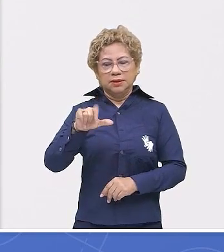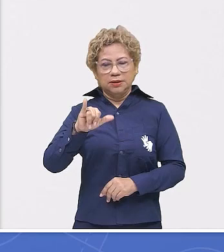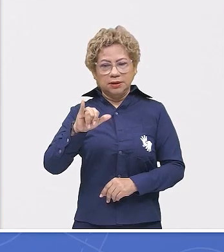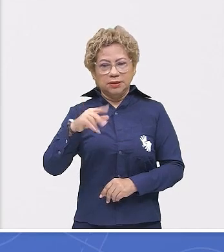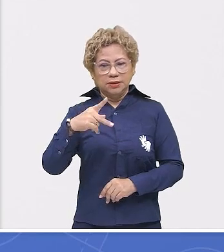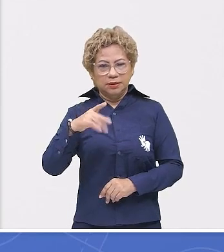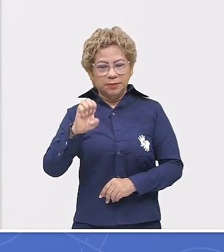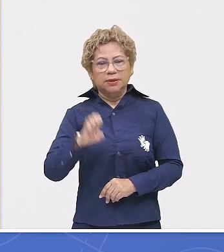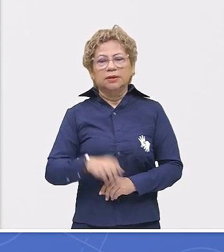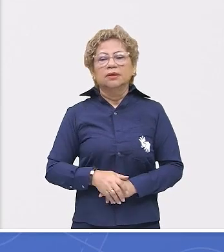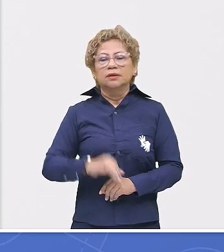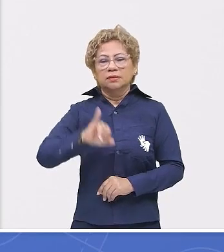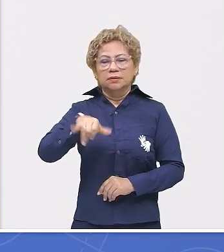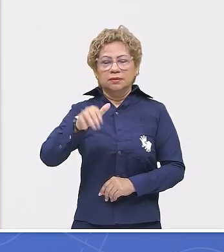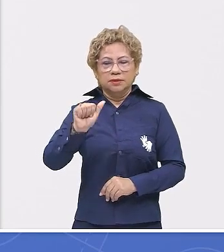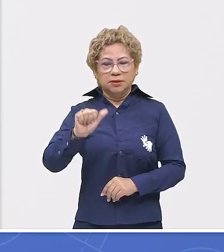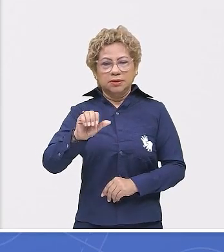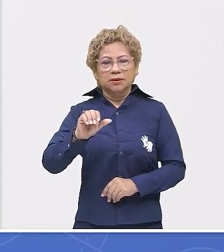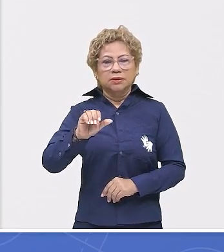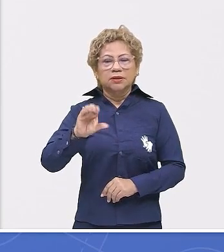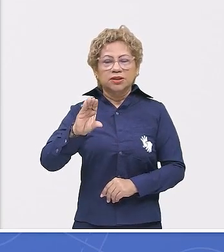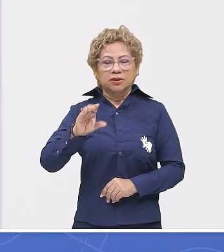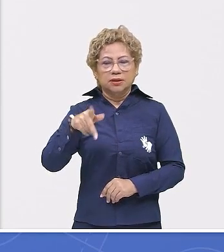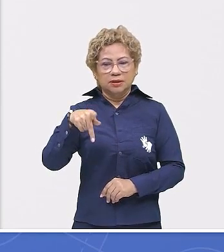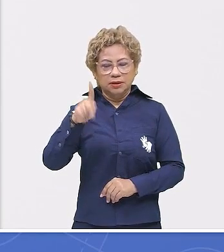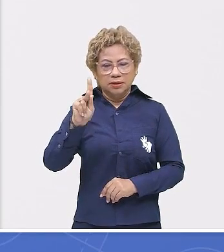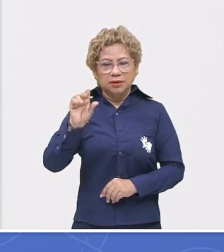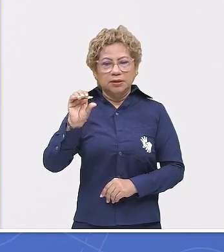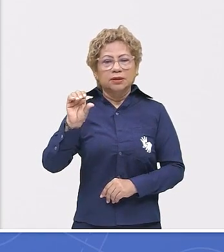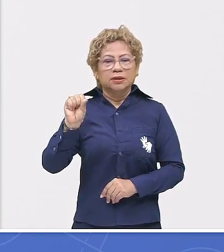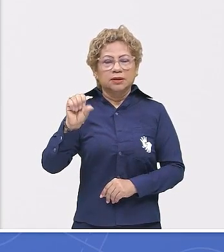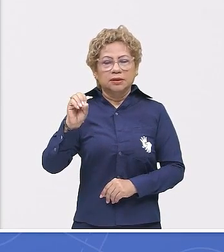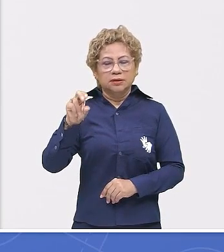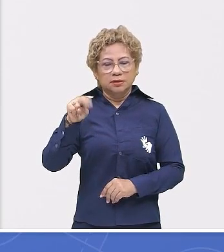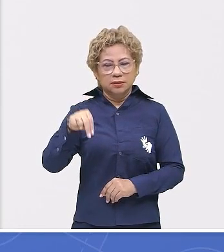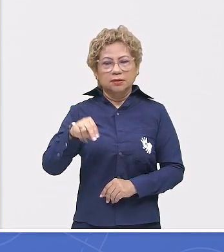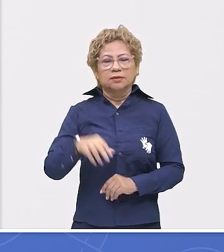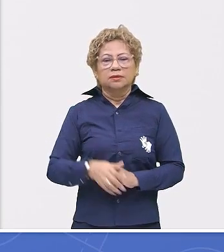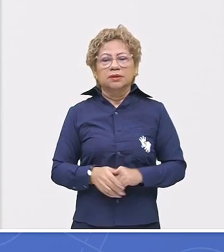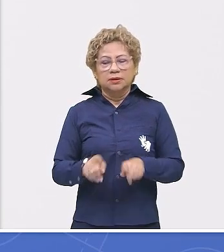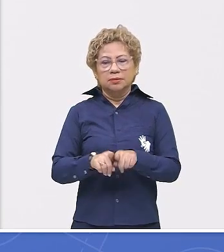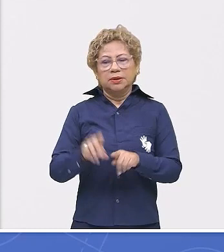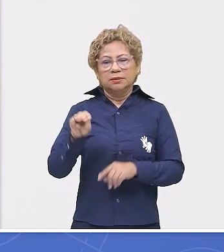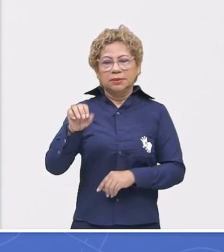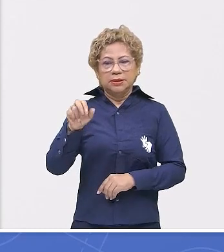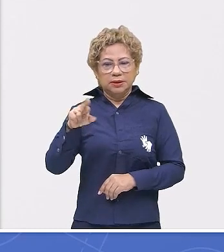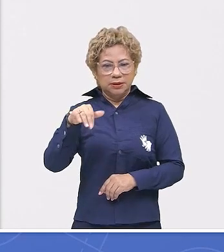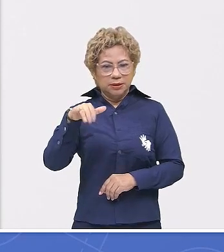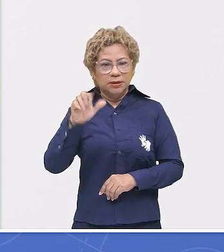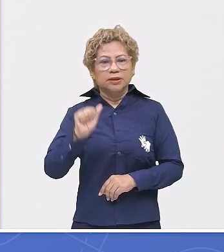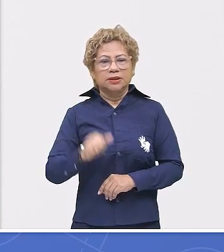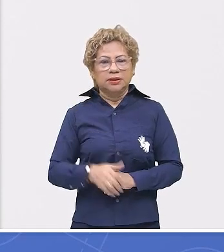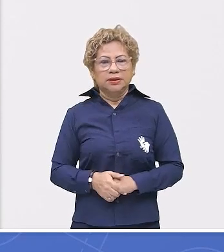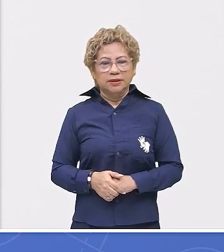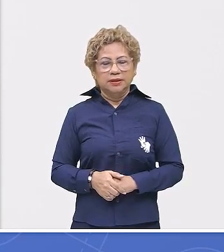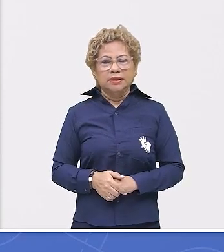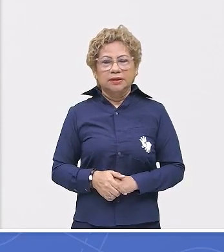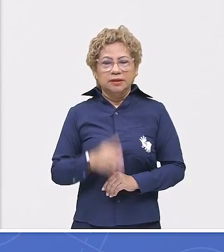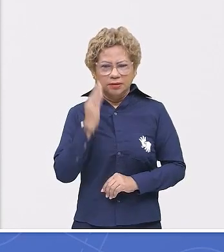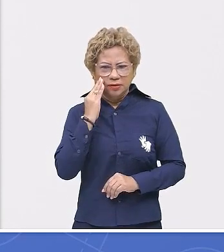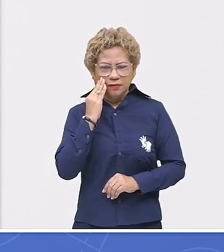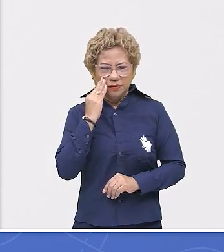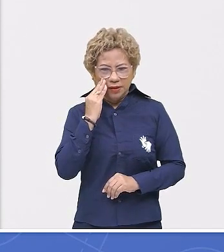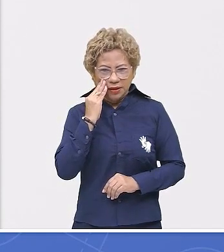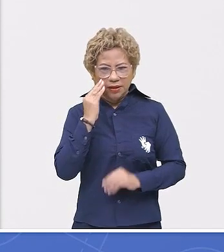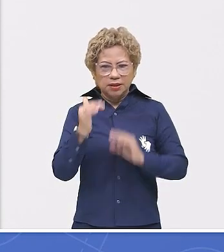o Jackson, o Luiz Eduardo, né, a Maria Gabriela perguntando se a gente tiver as mensagens dela. Maria, nós estamos